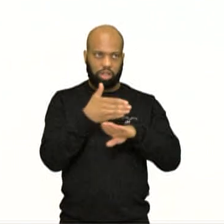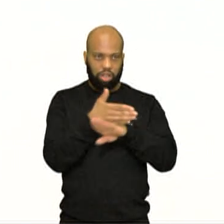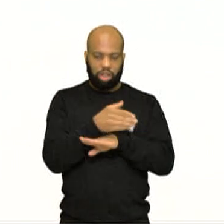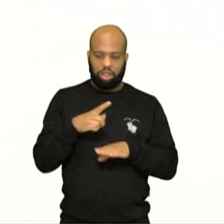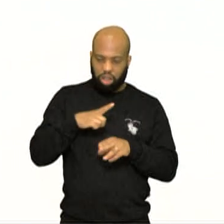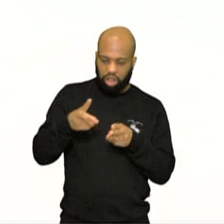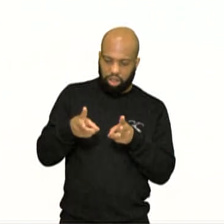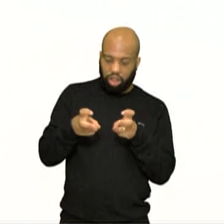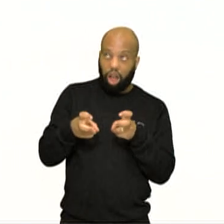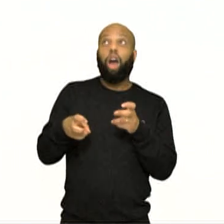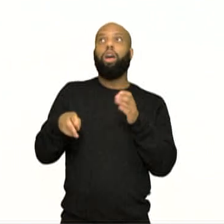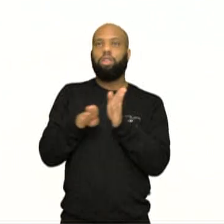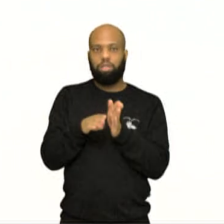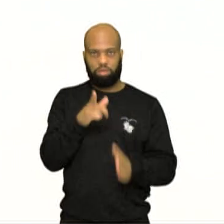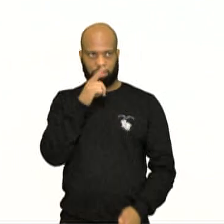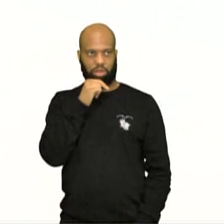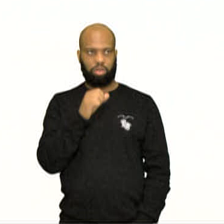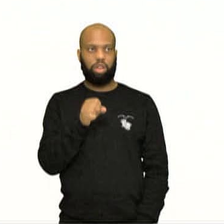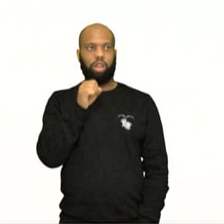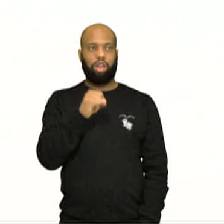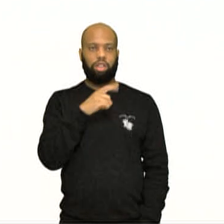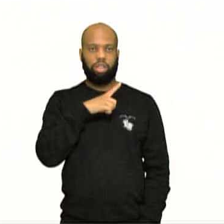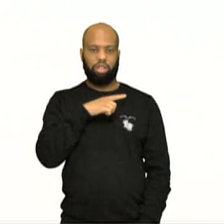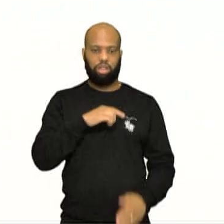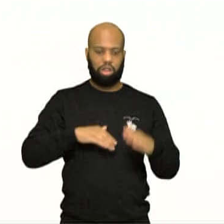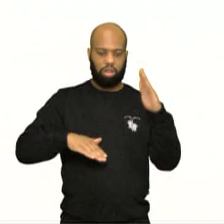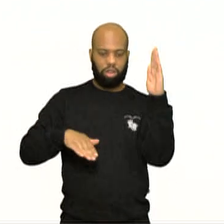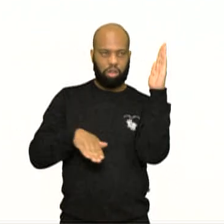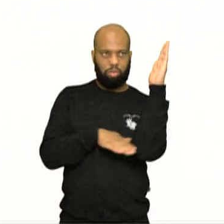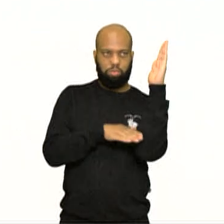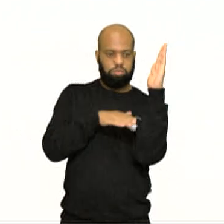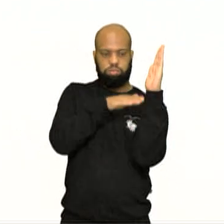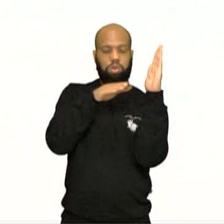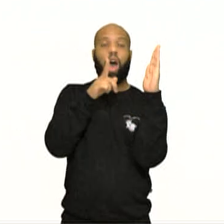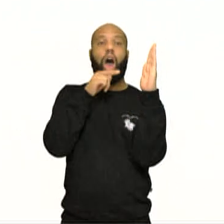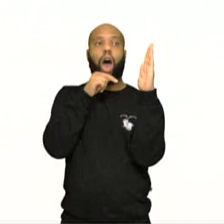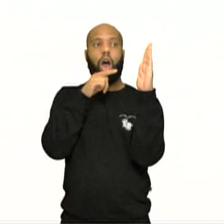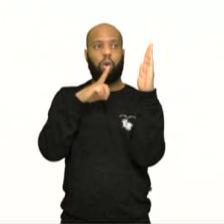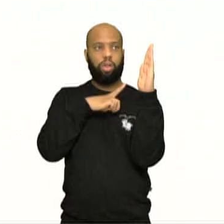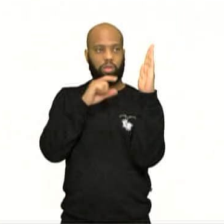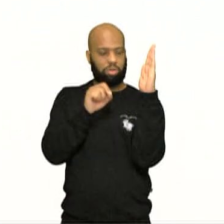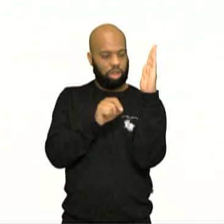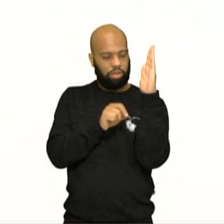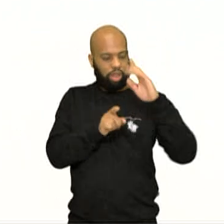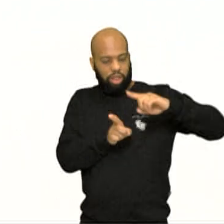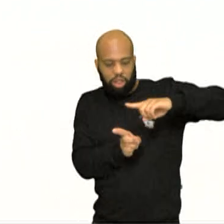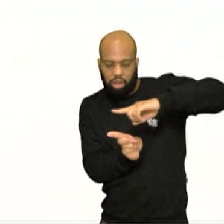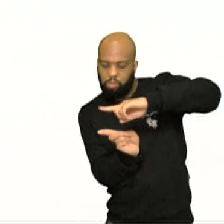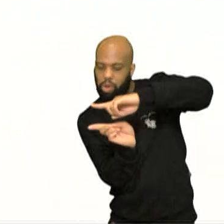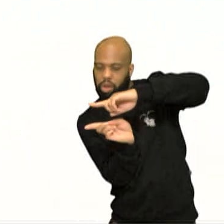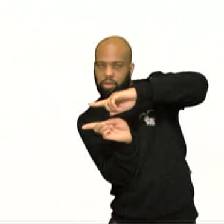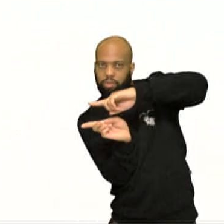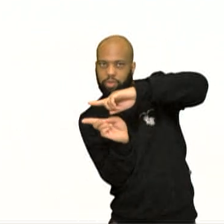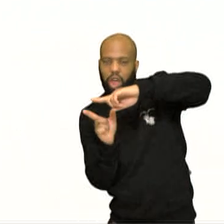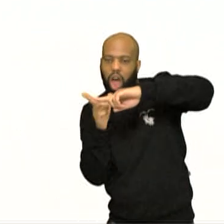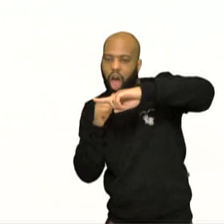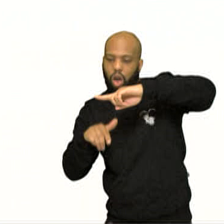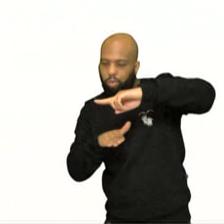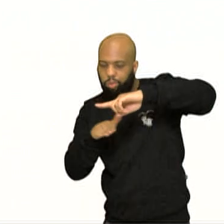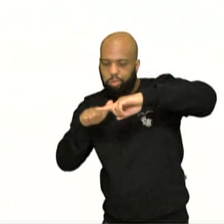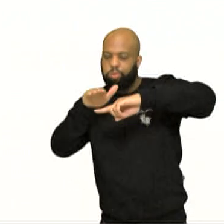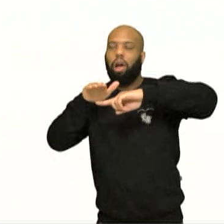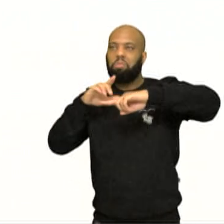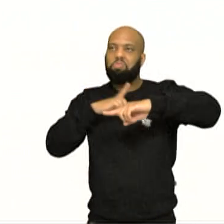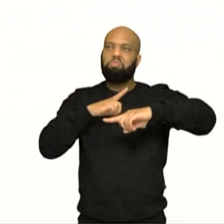sensor capacitivo. Quando está cheio de água, o meio dielétrico aqui é a água, né? Que tá tomando conta desse